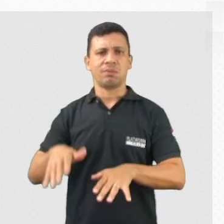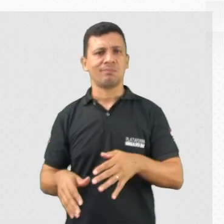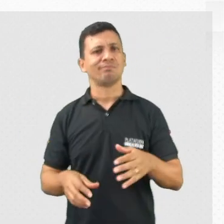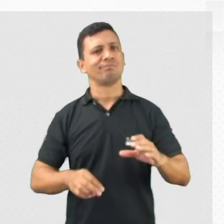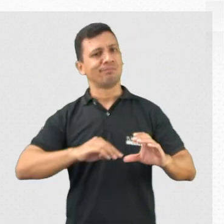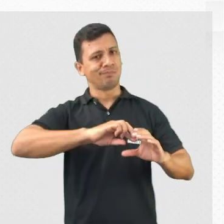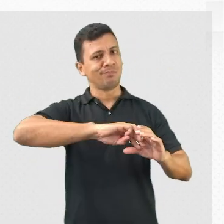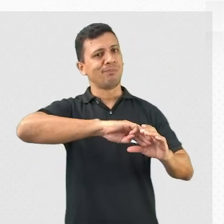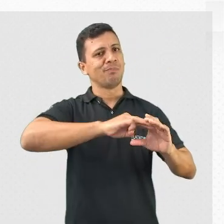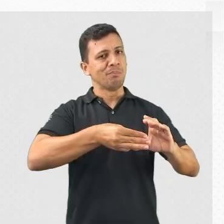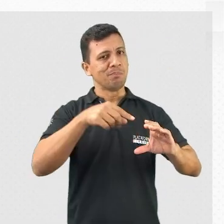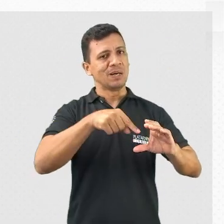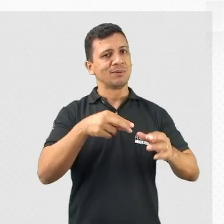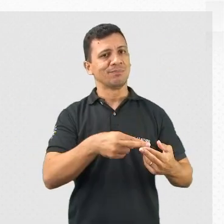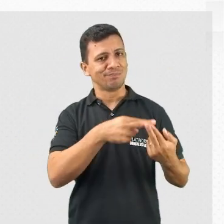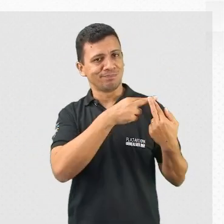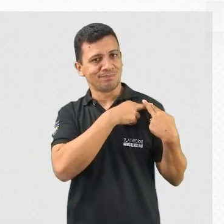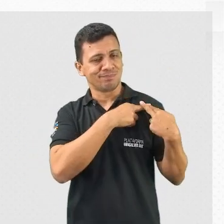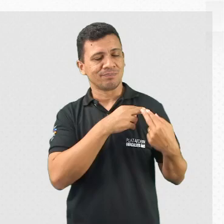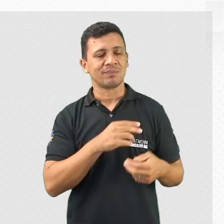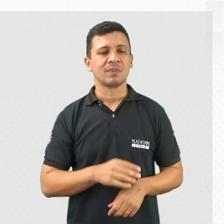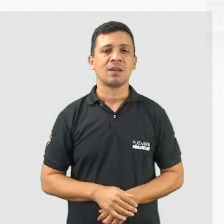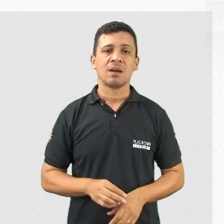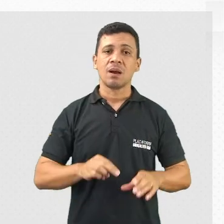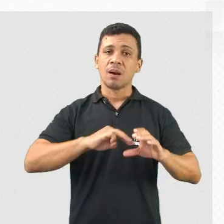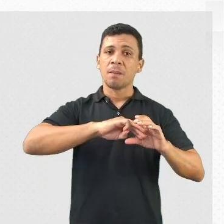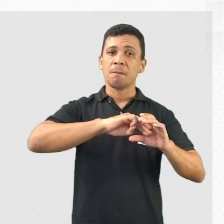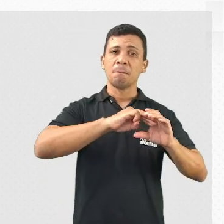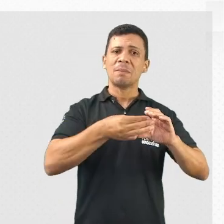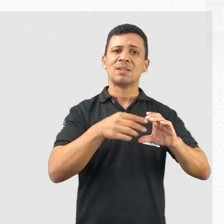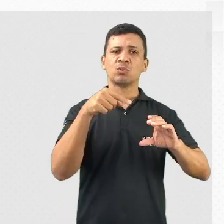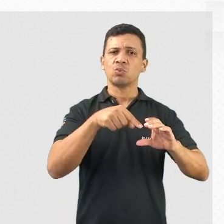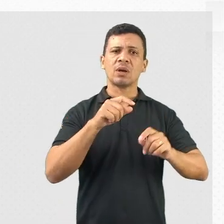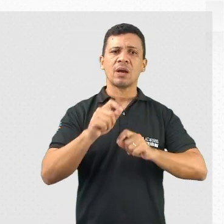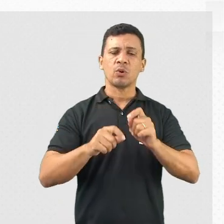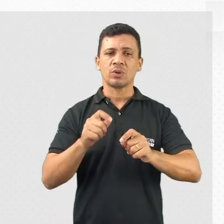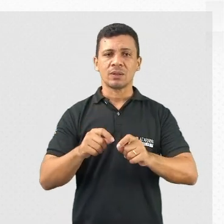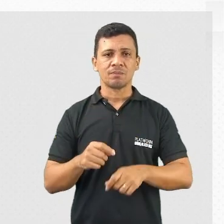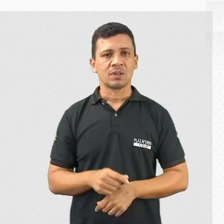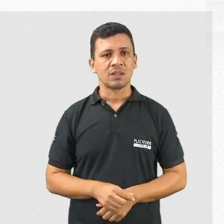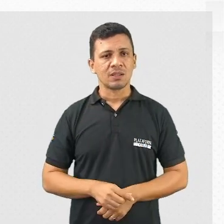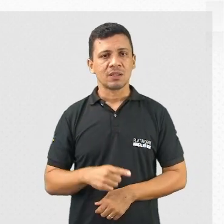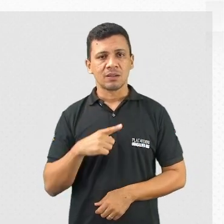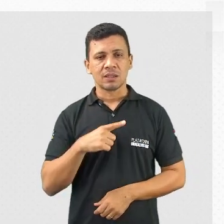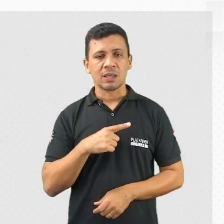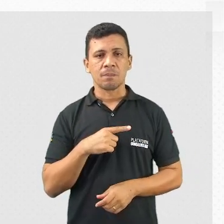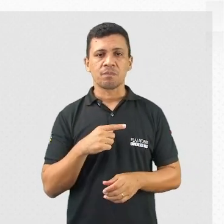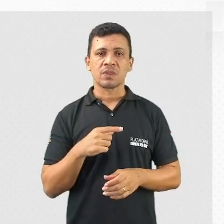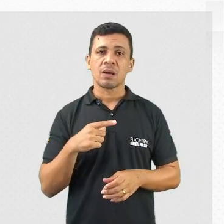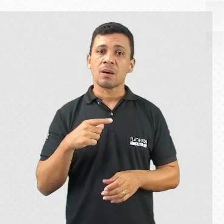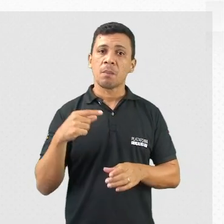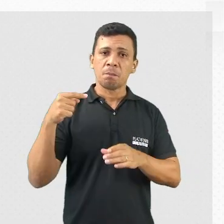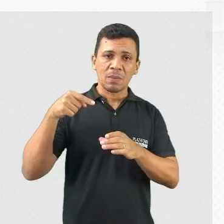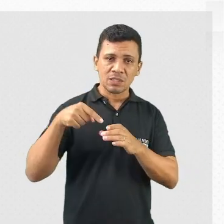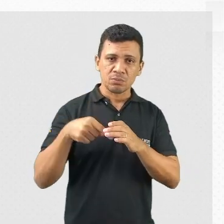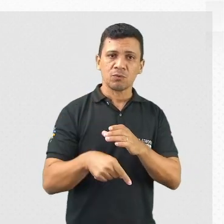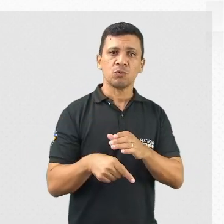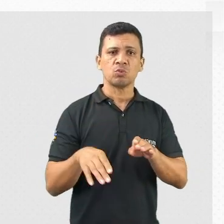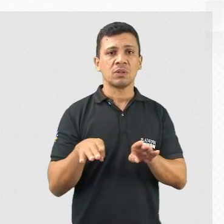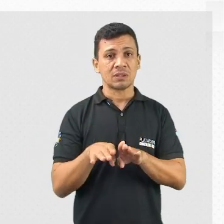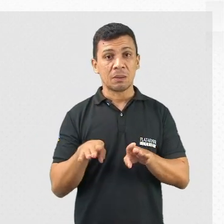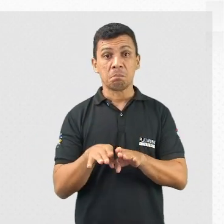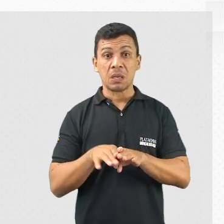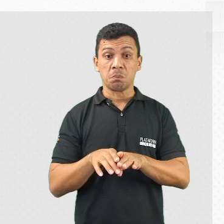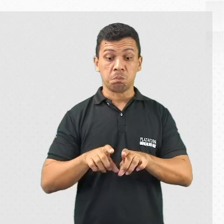galera? Tá? O manto é a camada, saca aí, a camada mais profunda do planeta, é a maior,